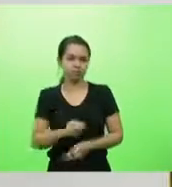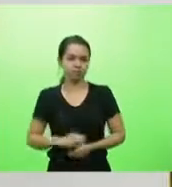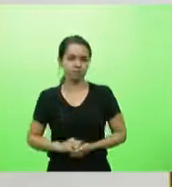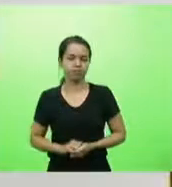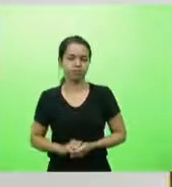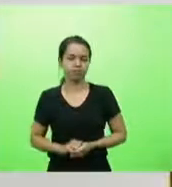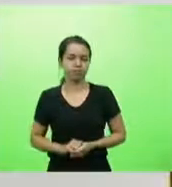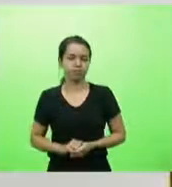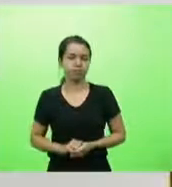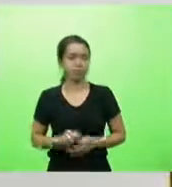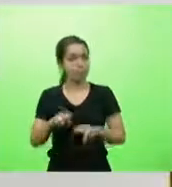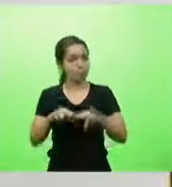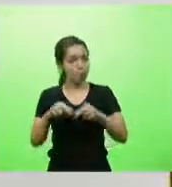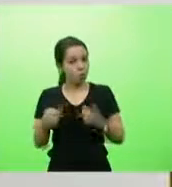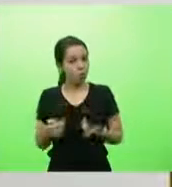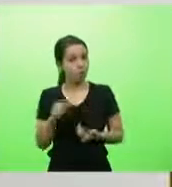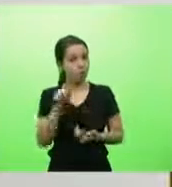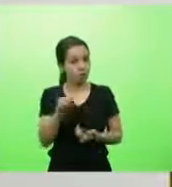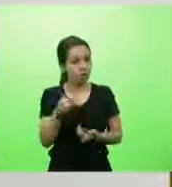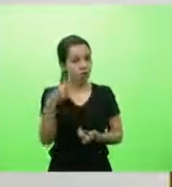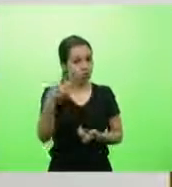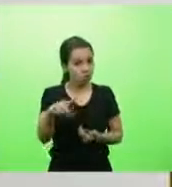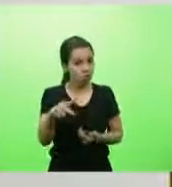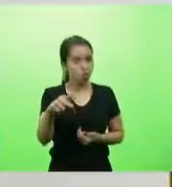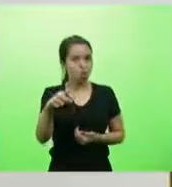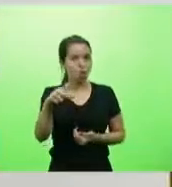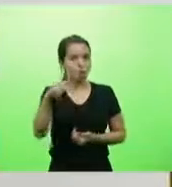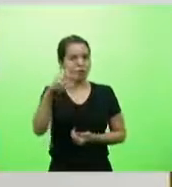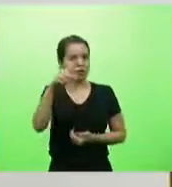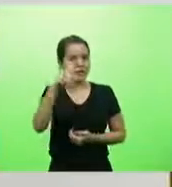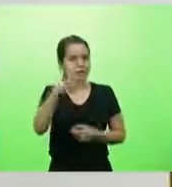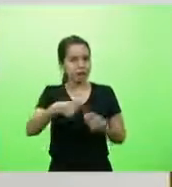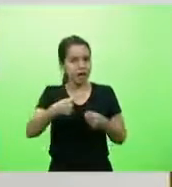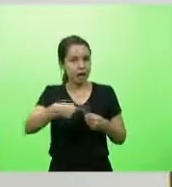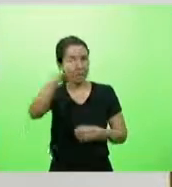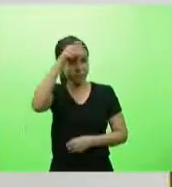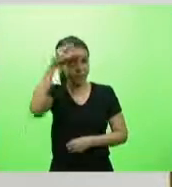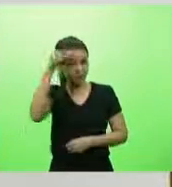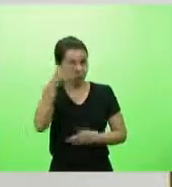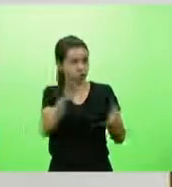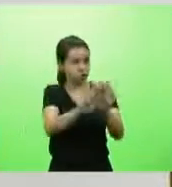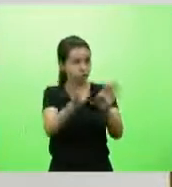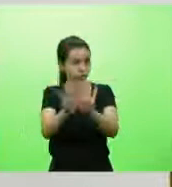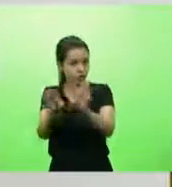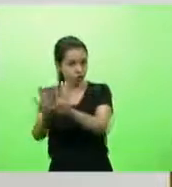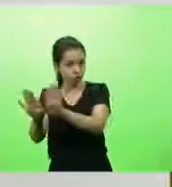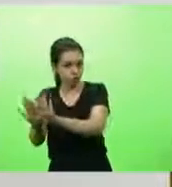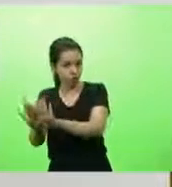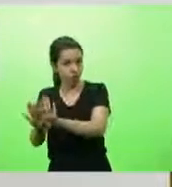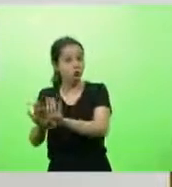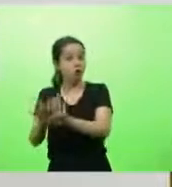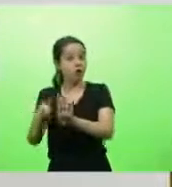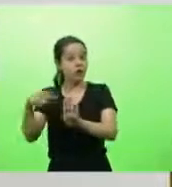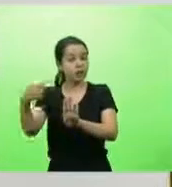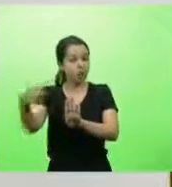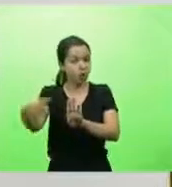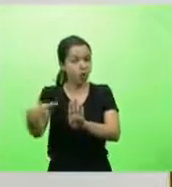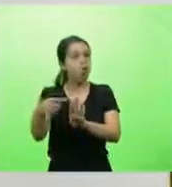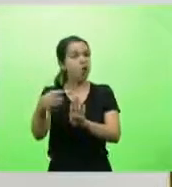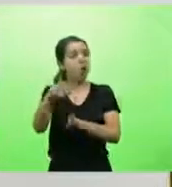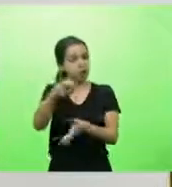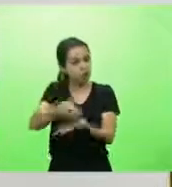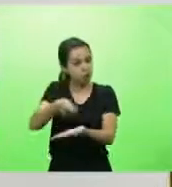Por isso, você que na sua cidade, o teu prefeito fechou tudo, perceba no final, cobre dele no final